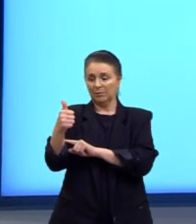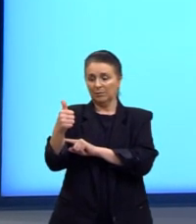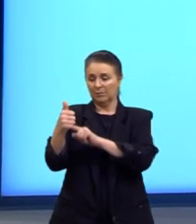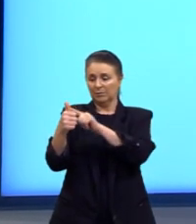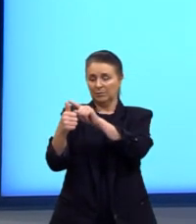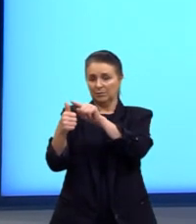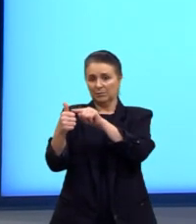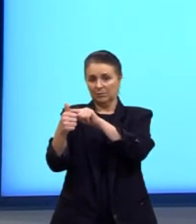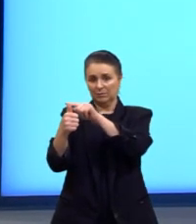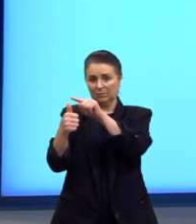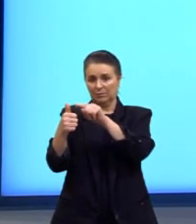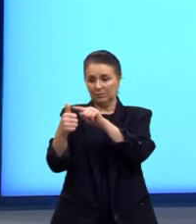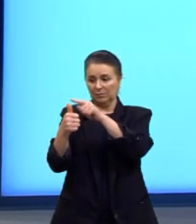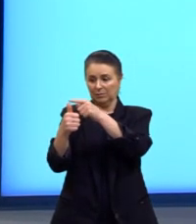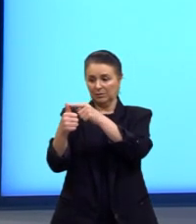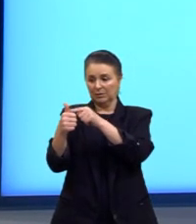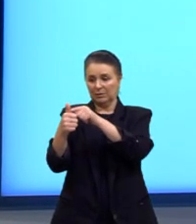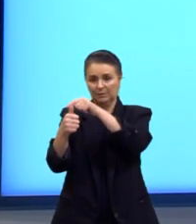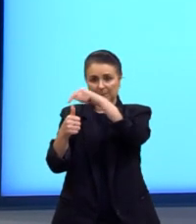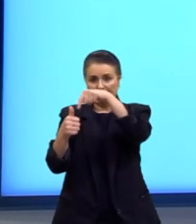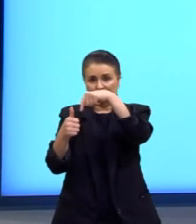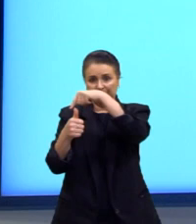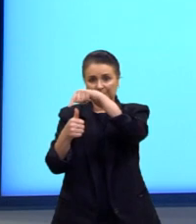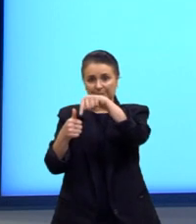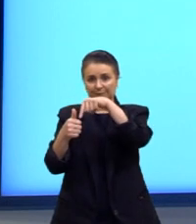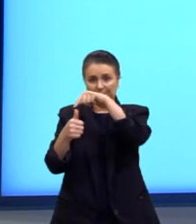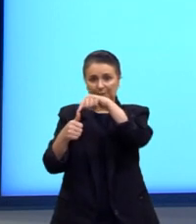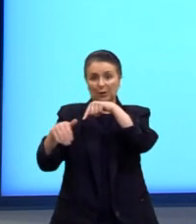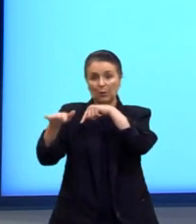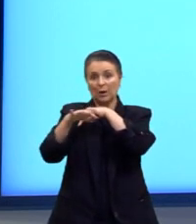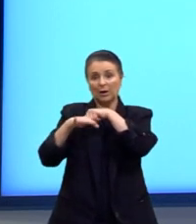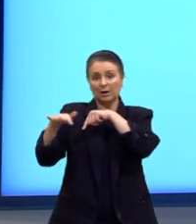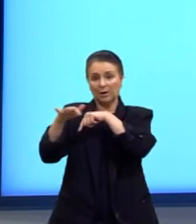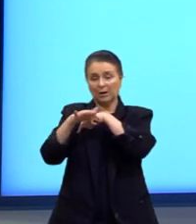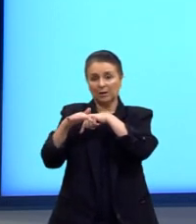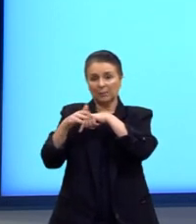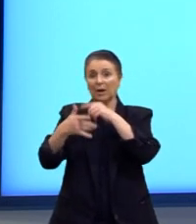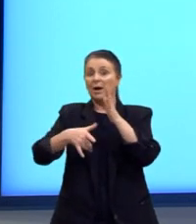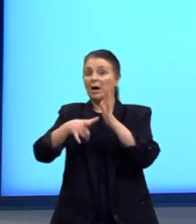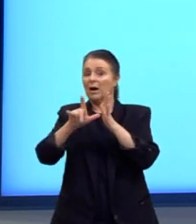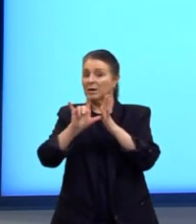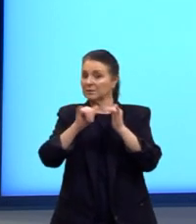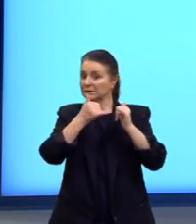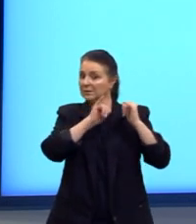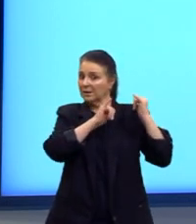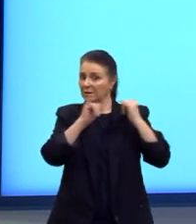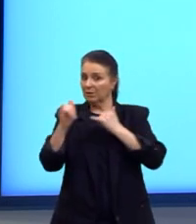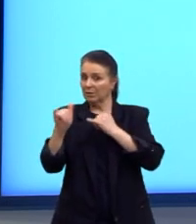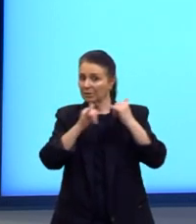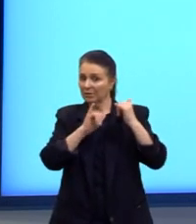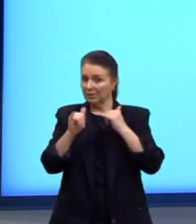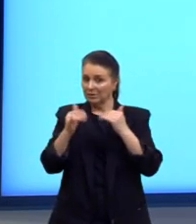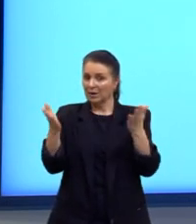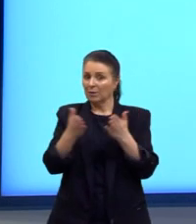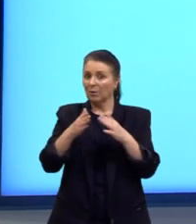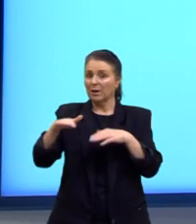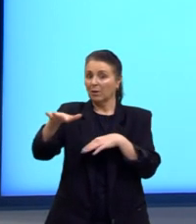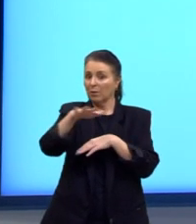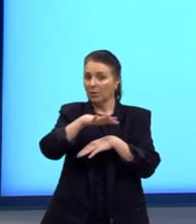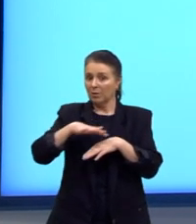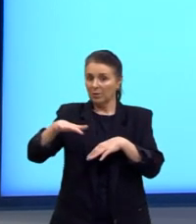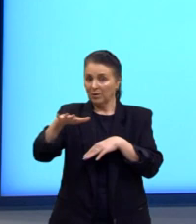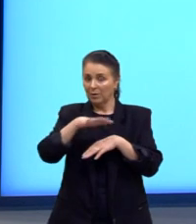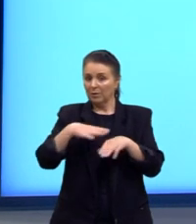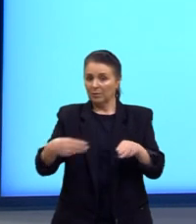magnético vai ficar no meu dedão. Lembra que antes era corrente, né? Então, agora o campo magnético vai ficar no